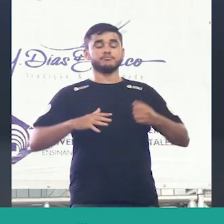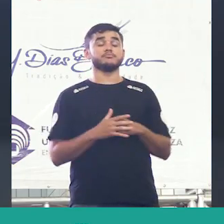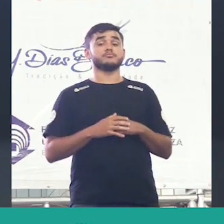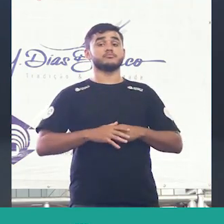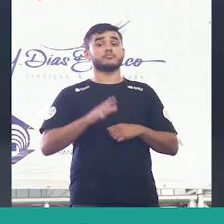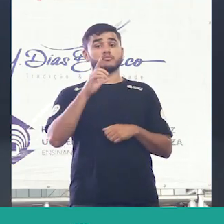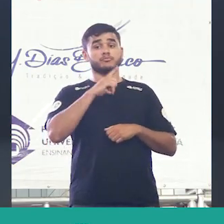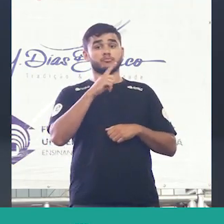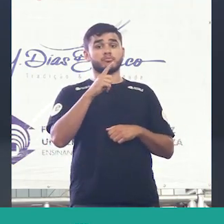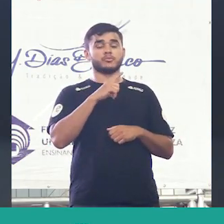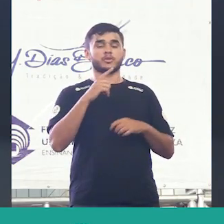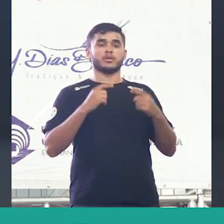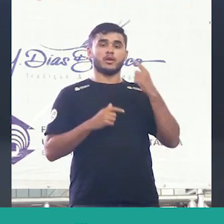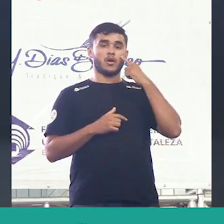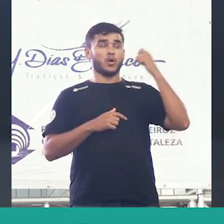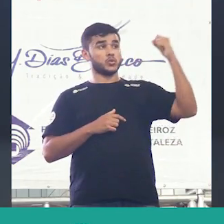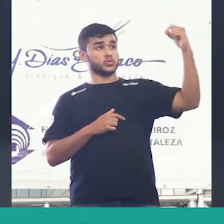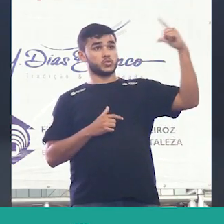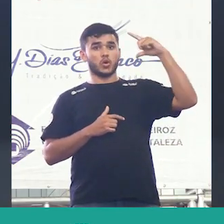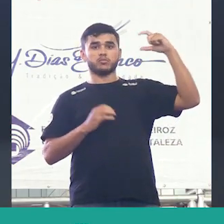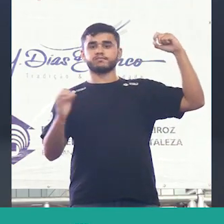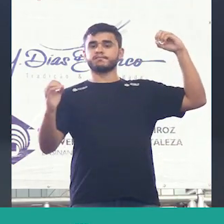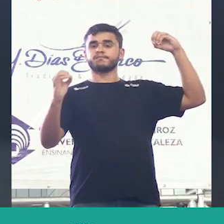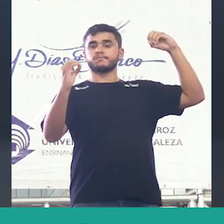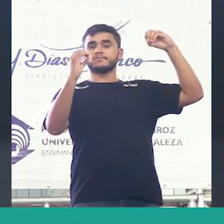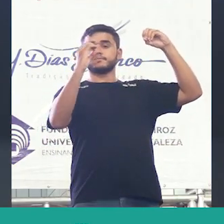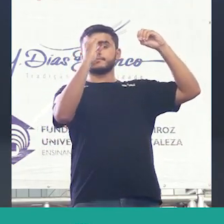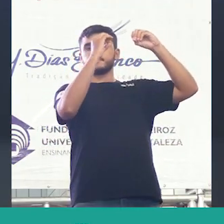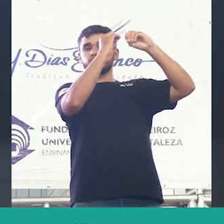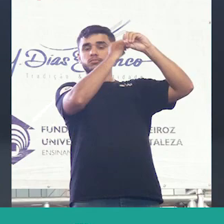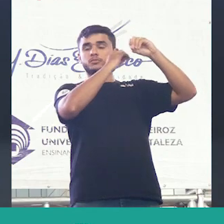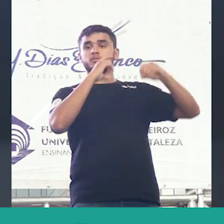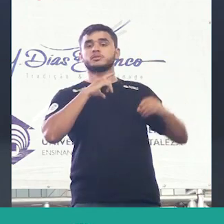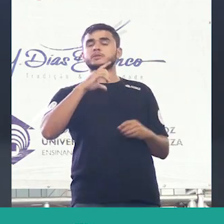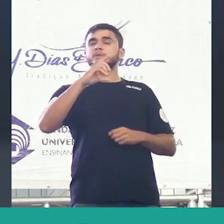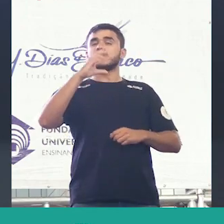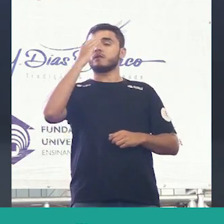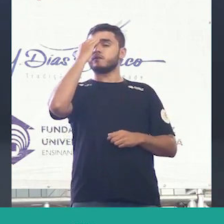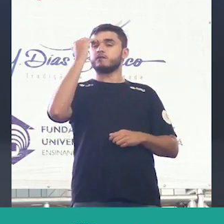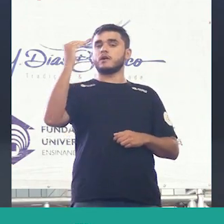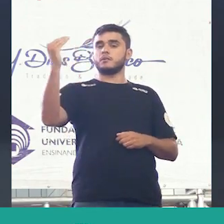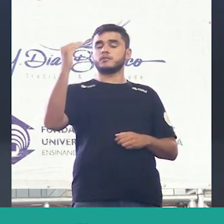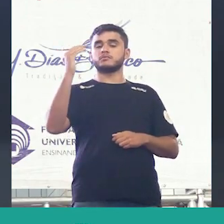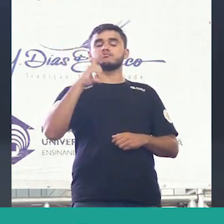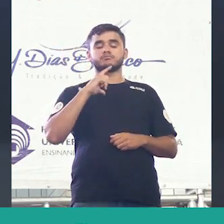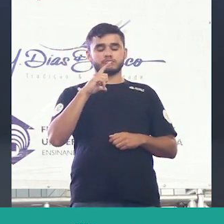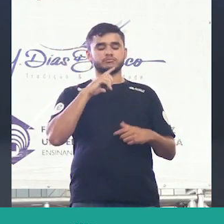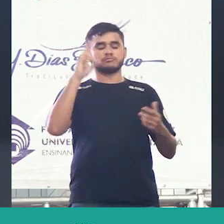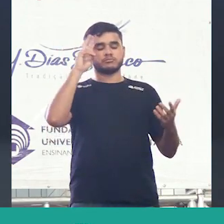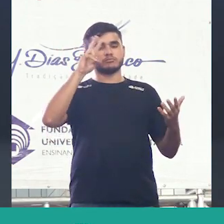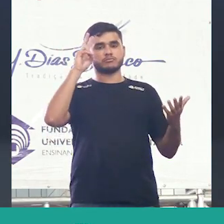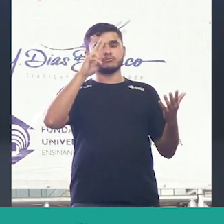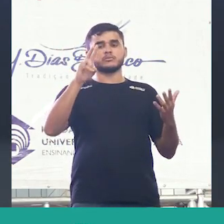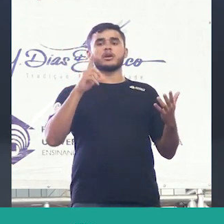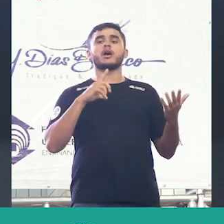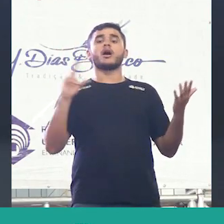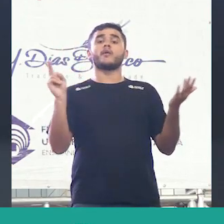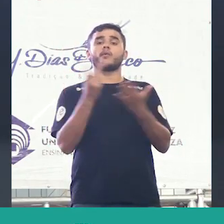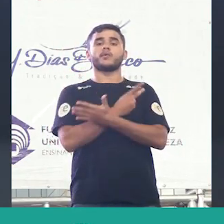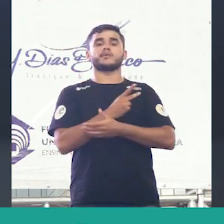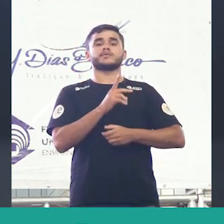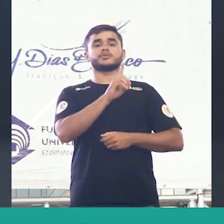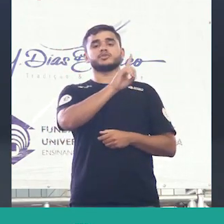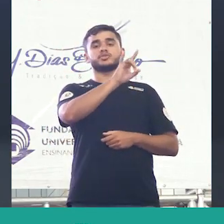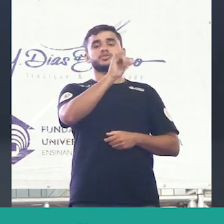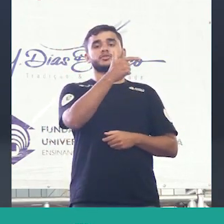mais famoso eclipse total do Sol de toda a história da astronomia foi, sem dúvida, aquele